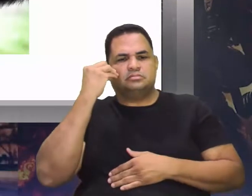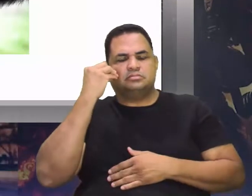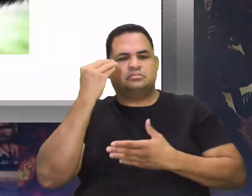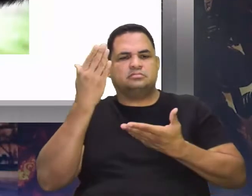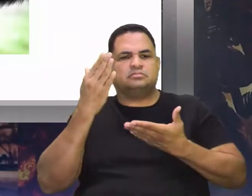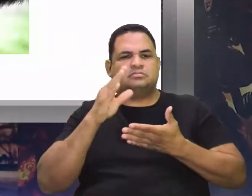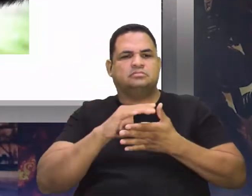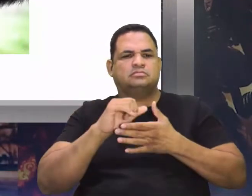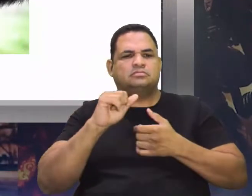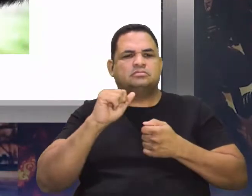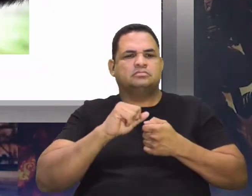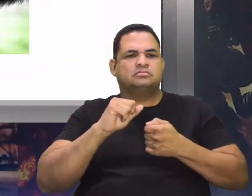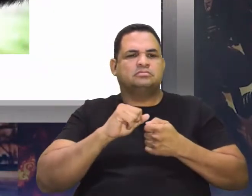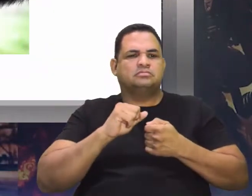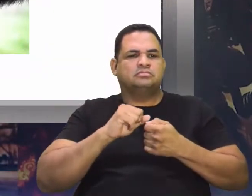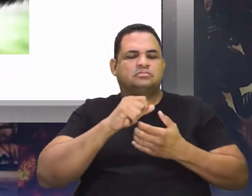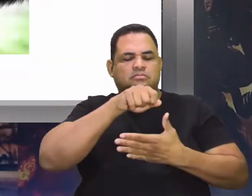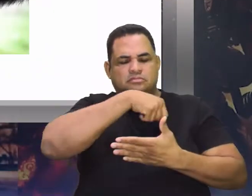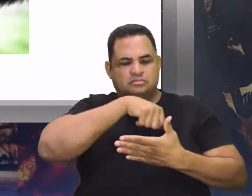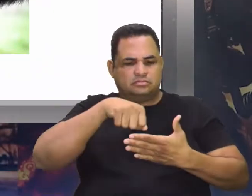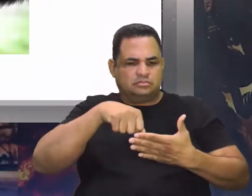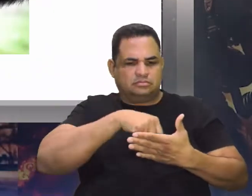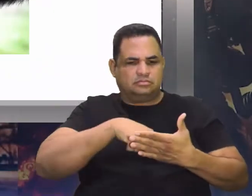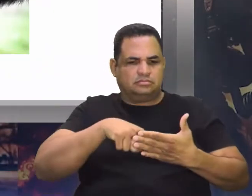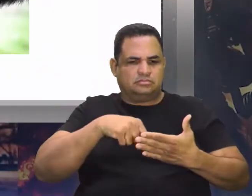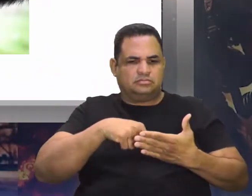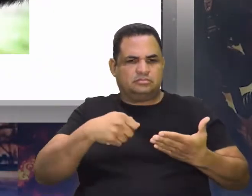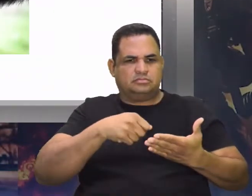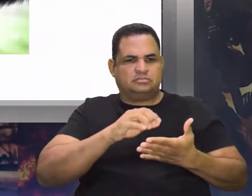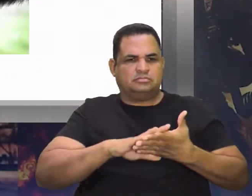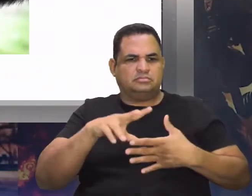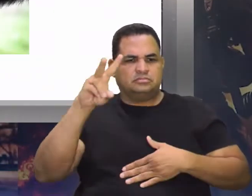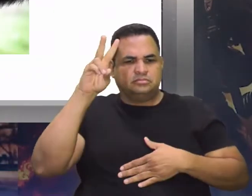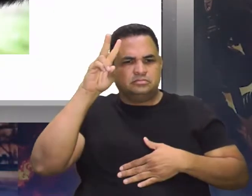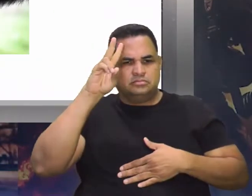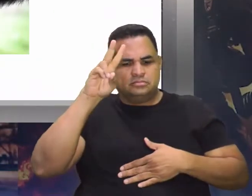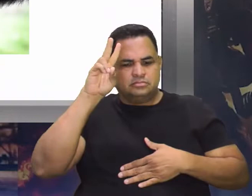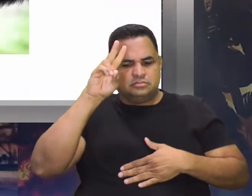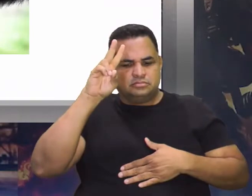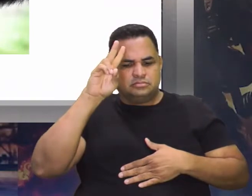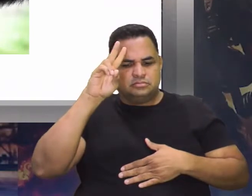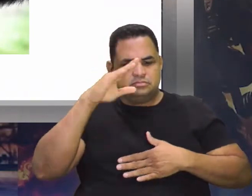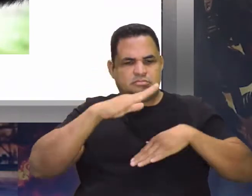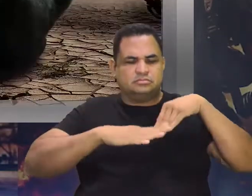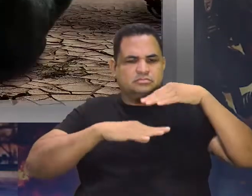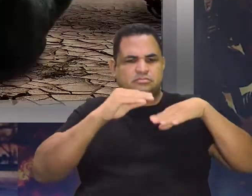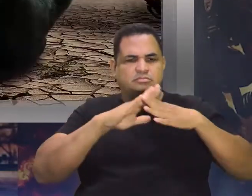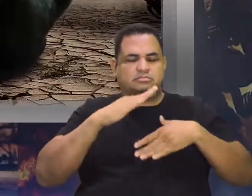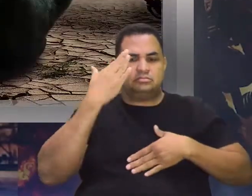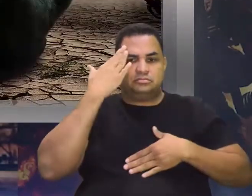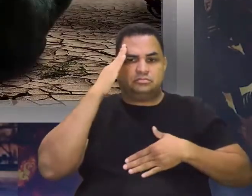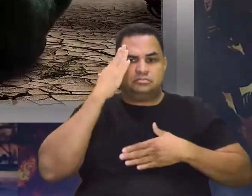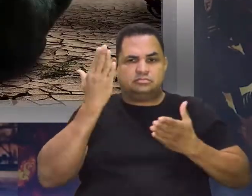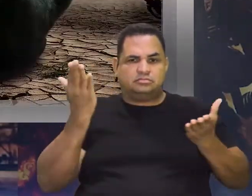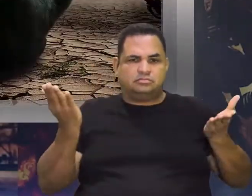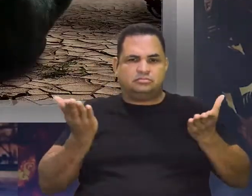uma forma escrita por historiadores para você tentar compreender este